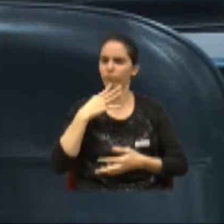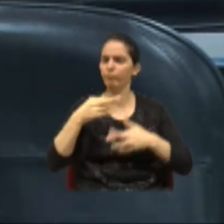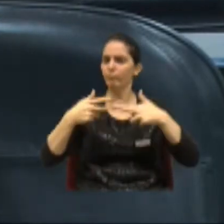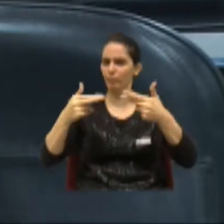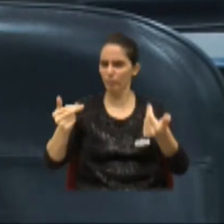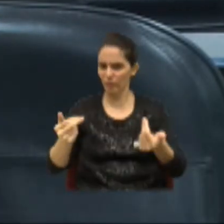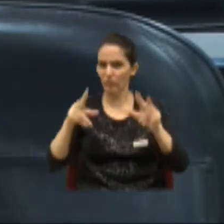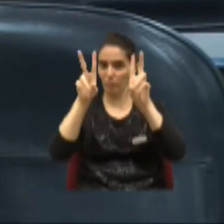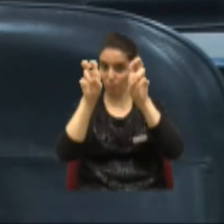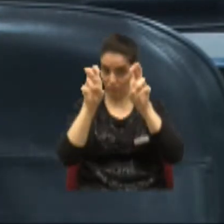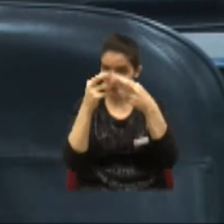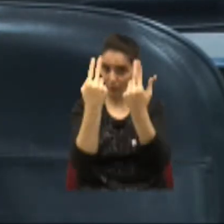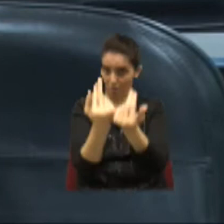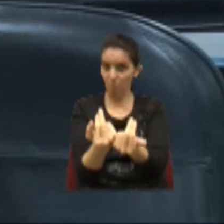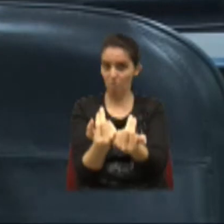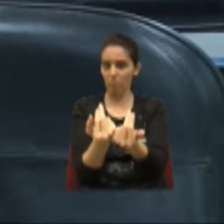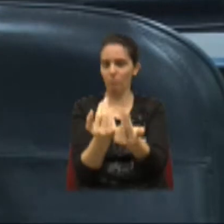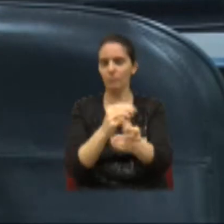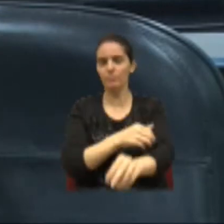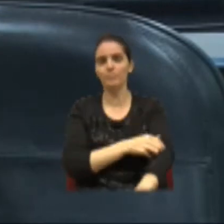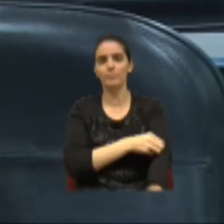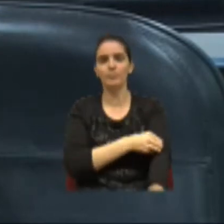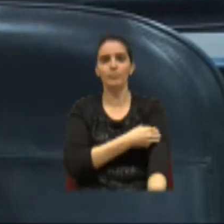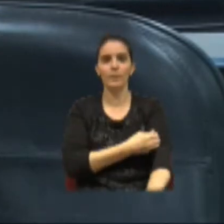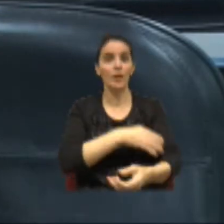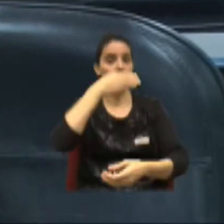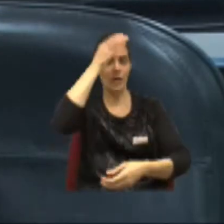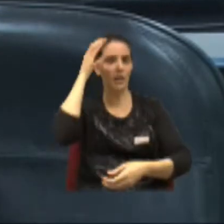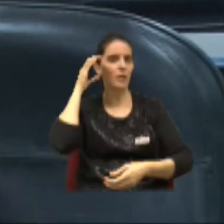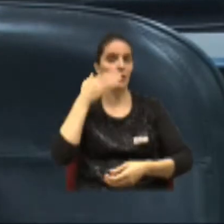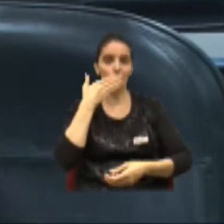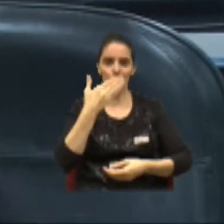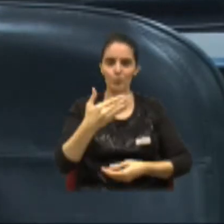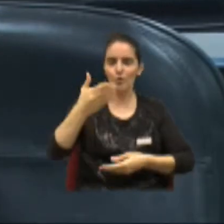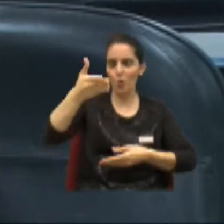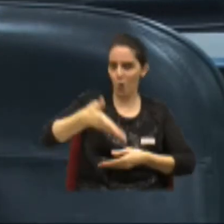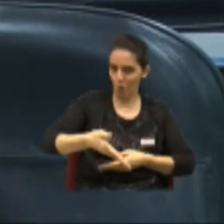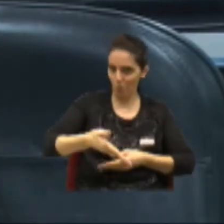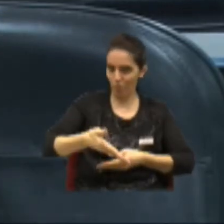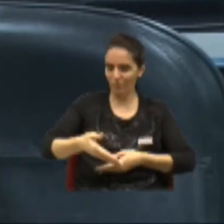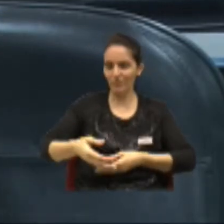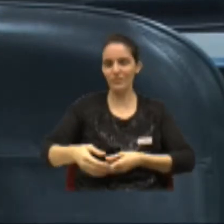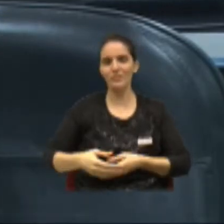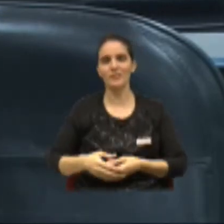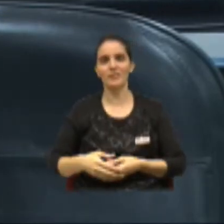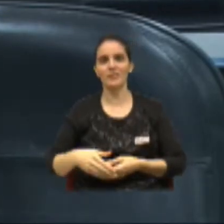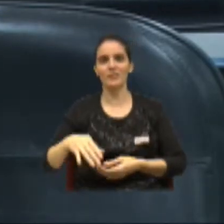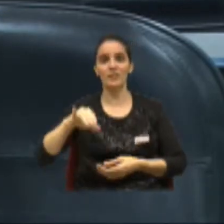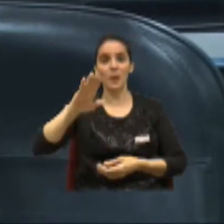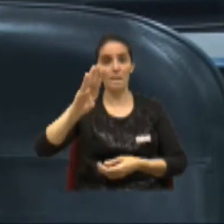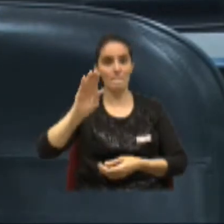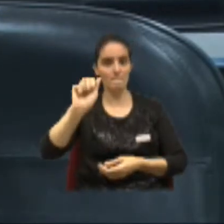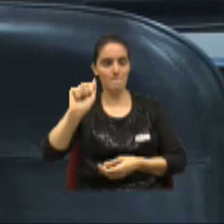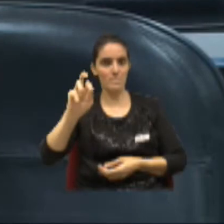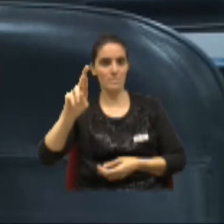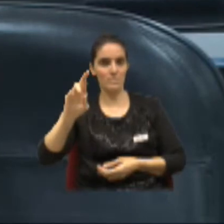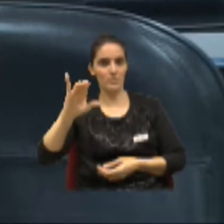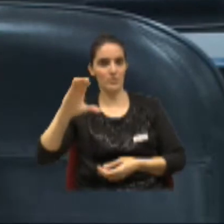essa temática. Pedir a gentileza de que o Dr. Barrichello viesse proferir algumas palavras de cunho